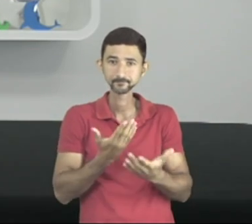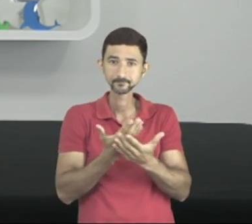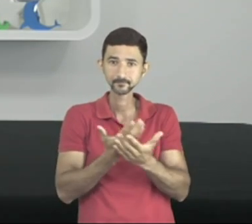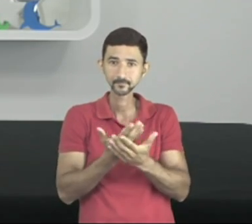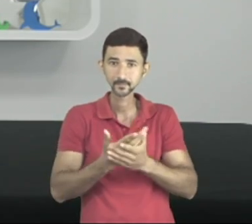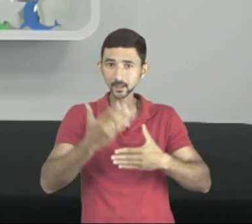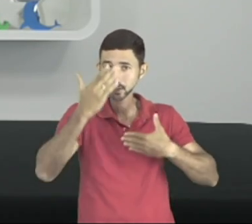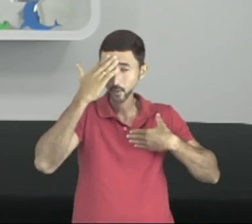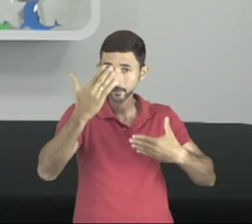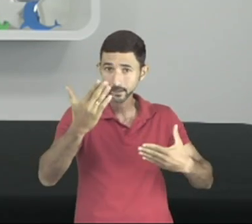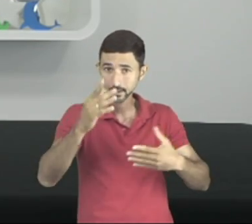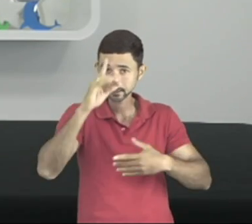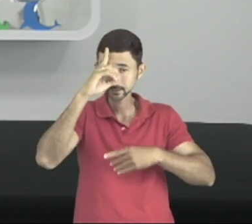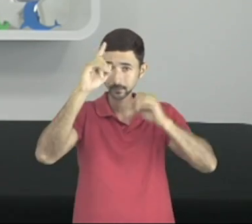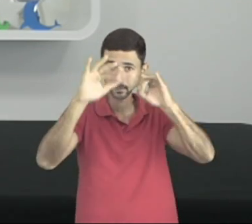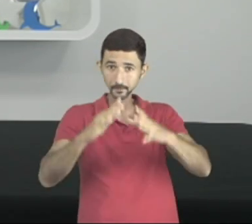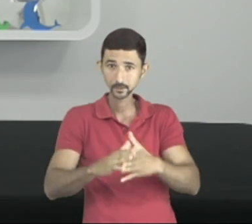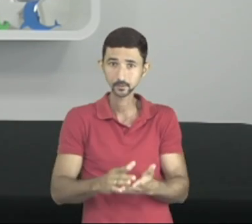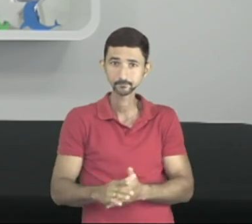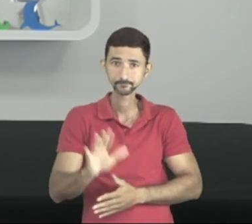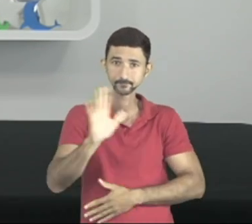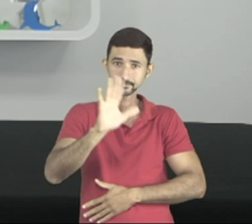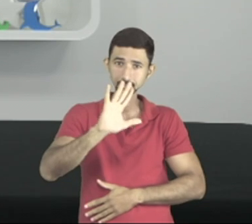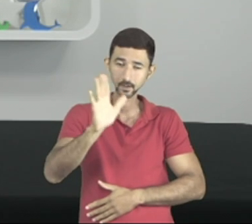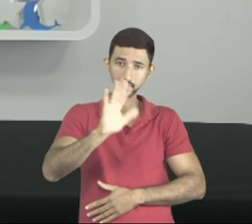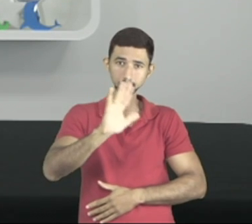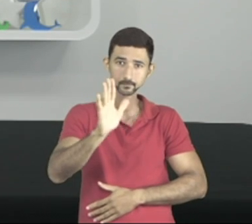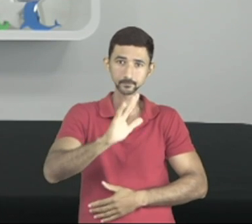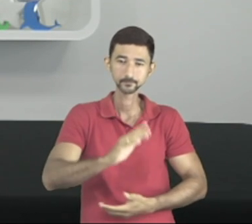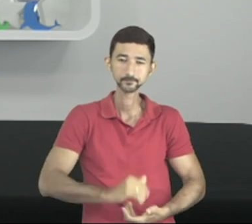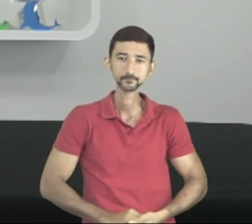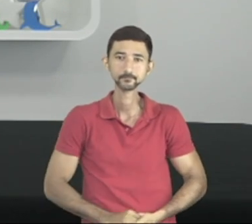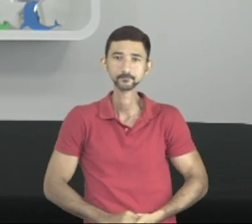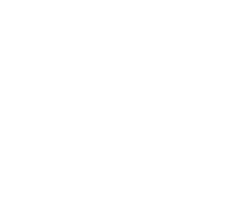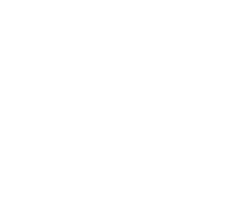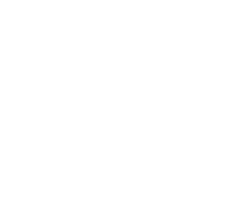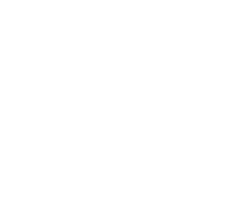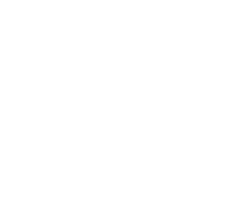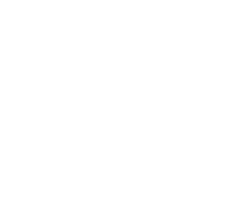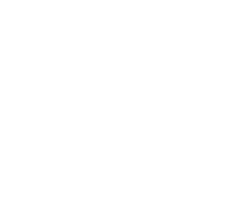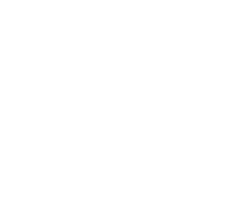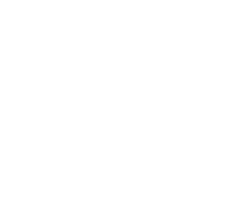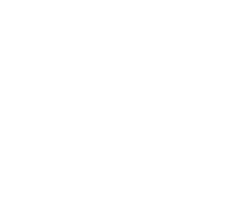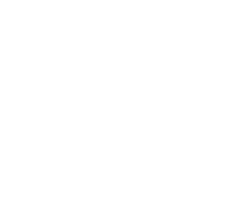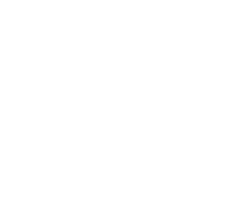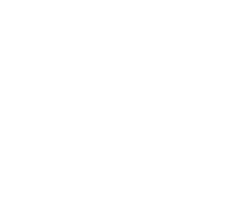aula. Muito obrigado, fique com Deus e até mais. Até a próxima, gente.